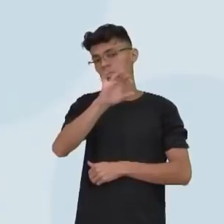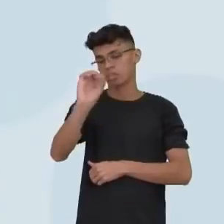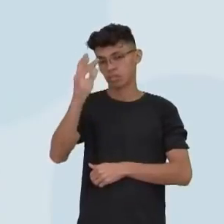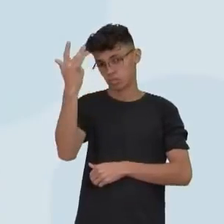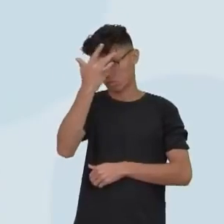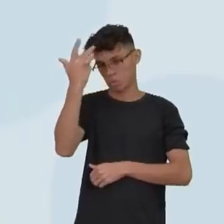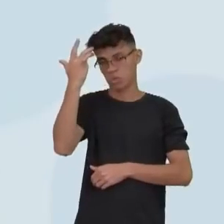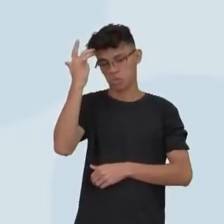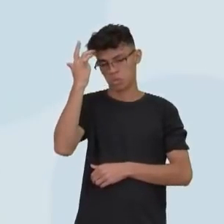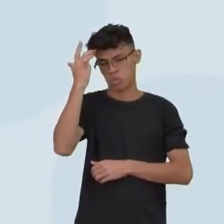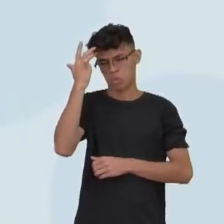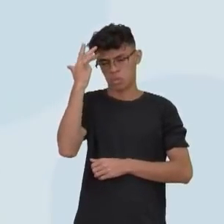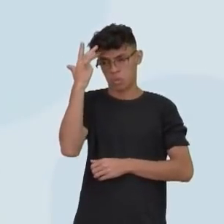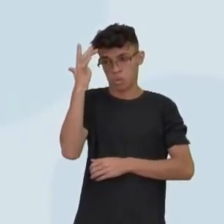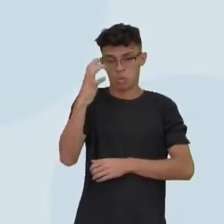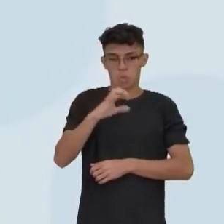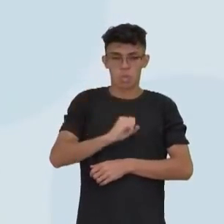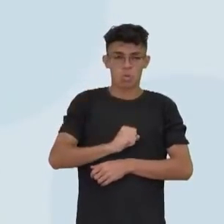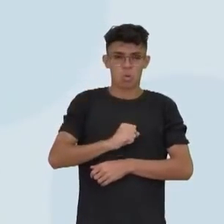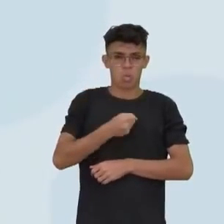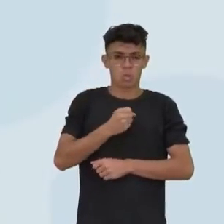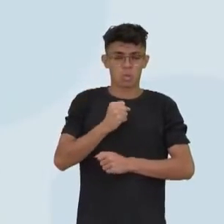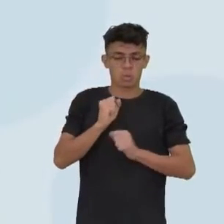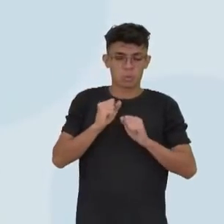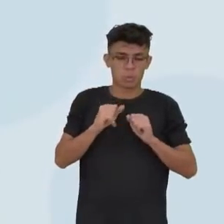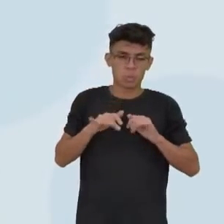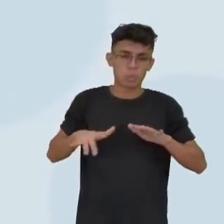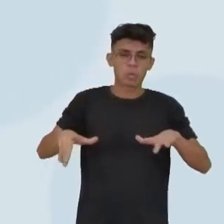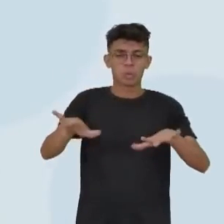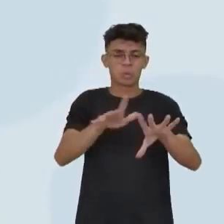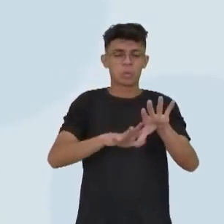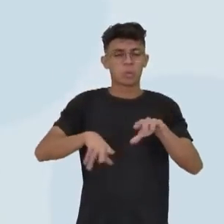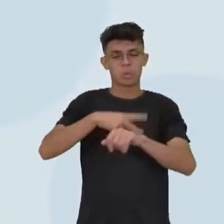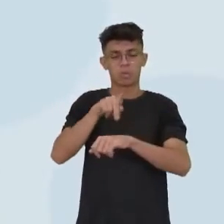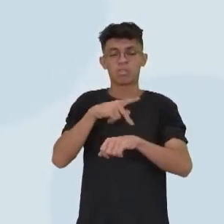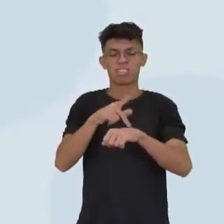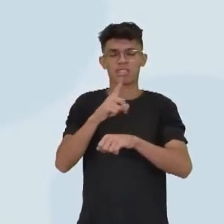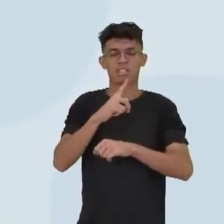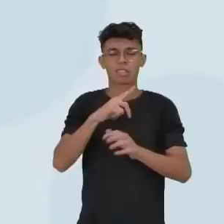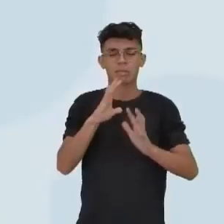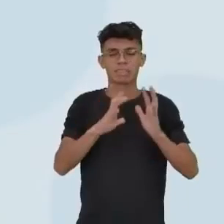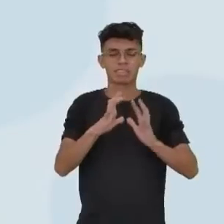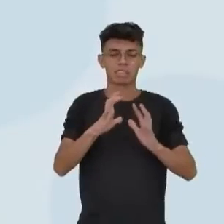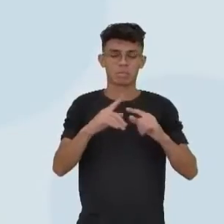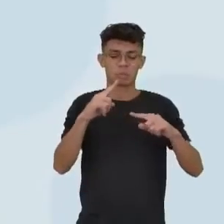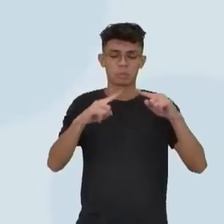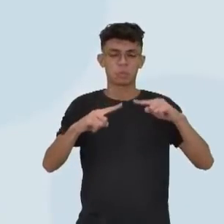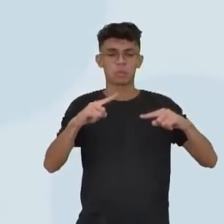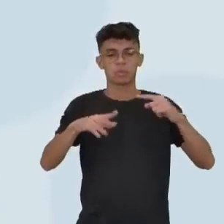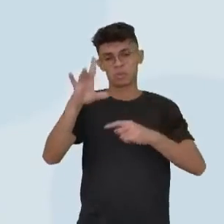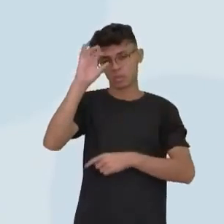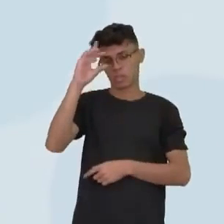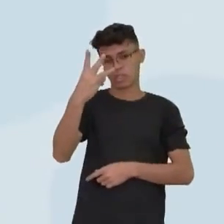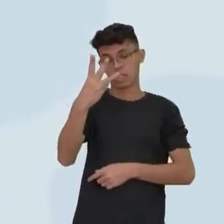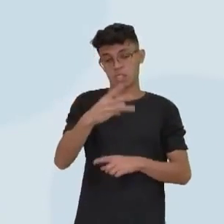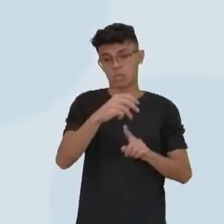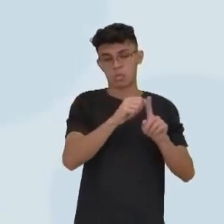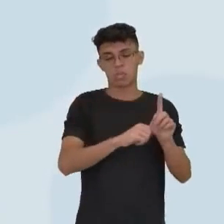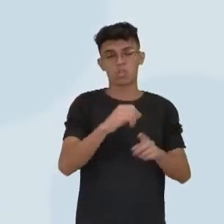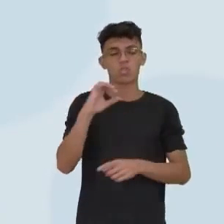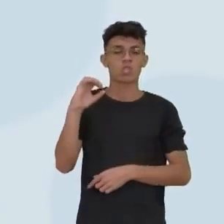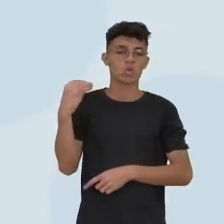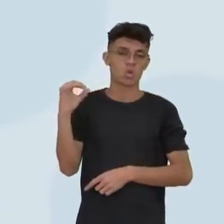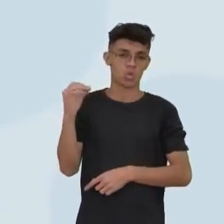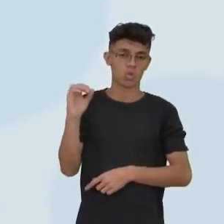indignação tomou conta do país e os conflitos se acirraram. Dessa forma, no dia 3 de outubro, o